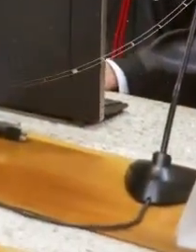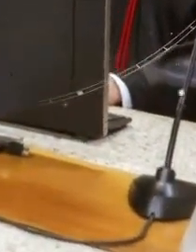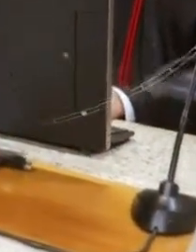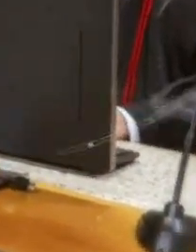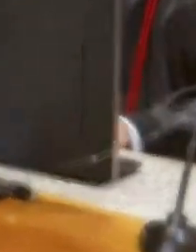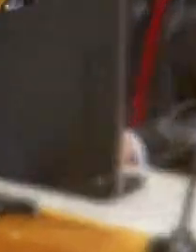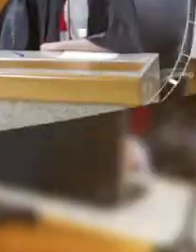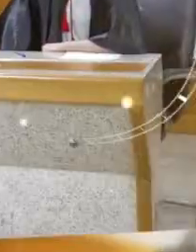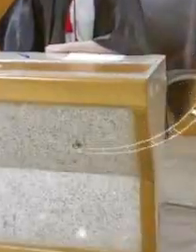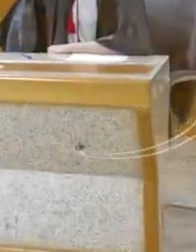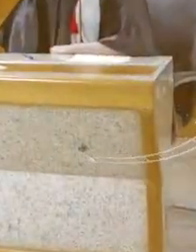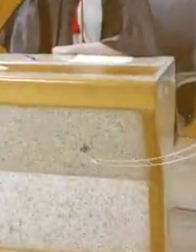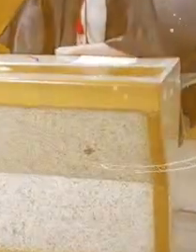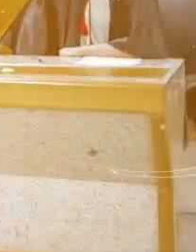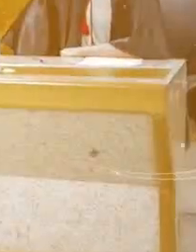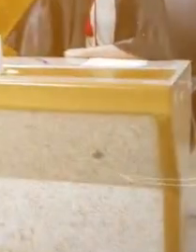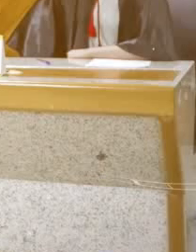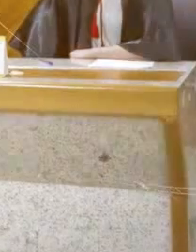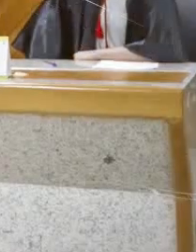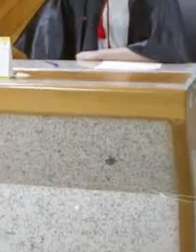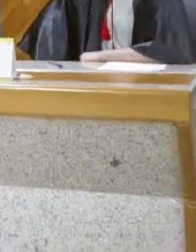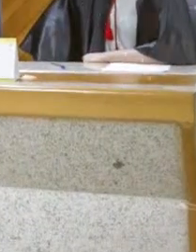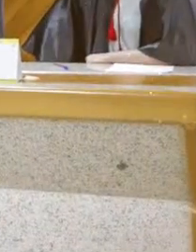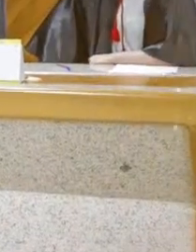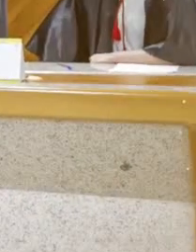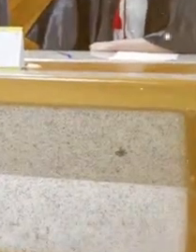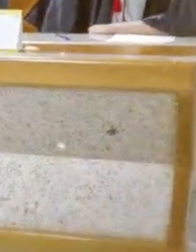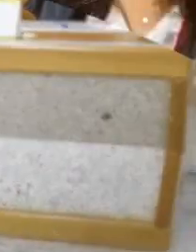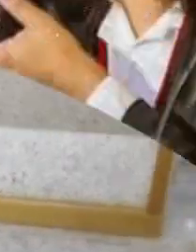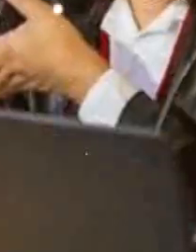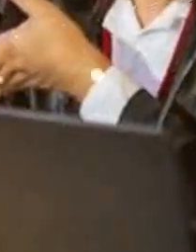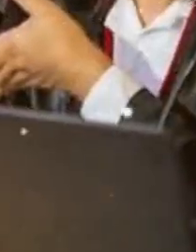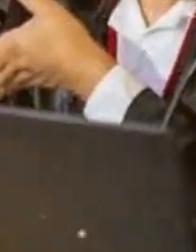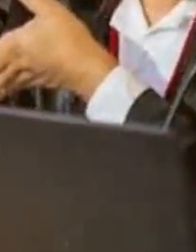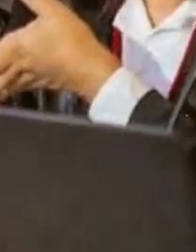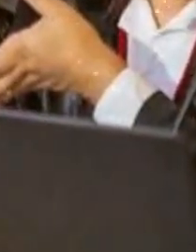sequência de mais do plenário do Tribunal Regional Eleitoral do Amapá e seus magistrados.